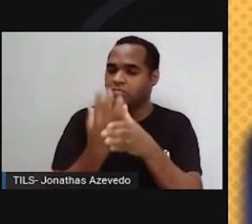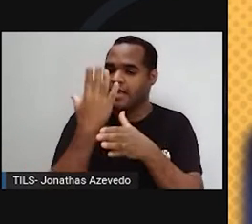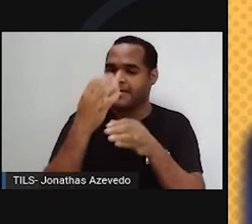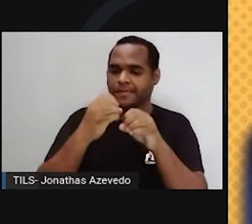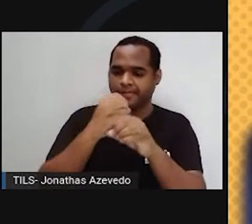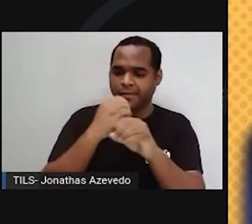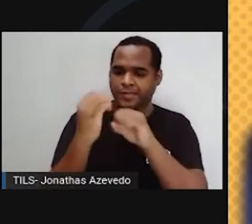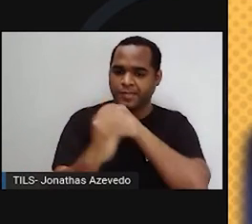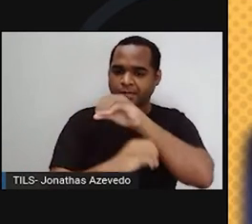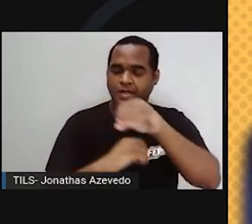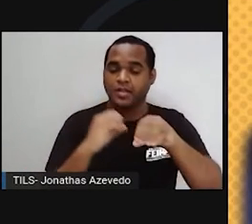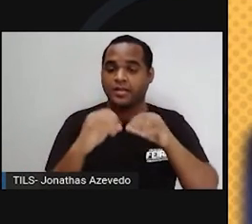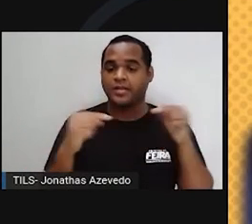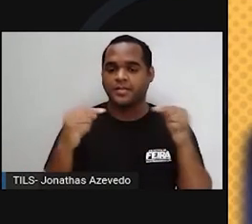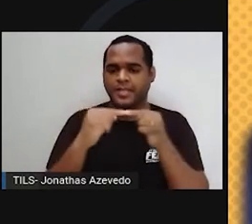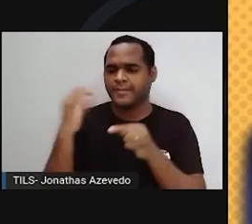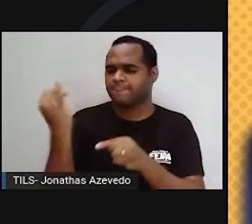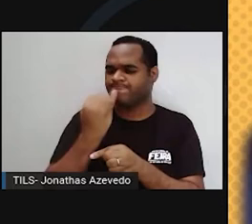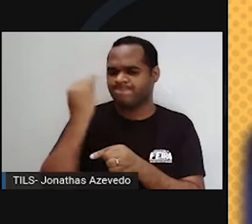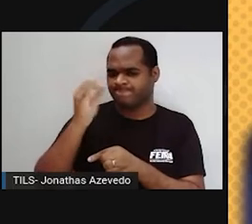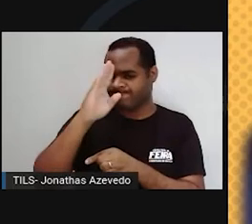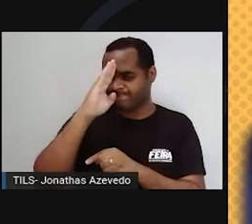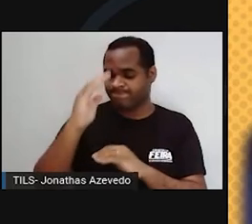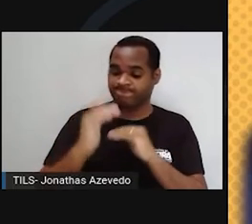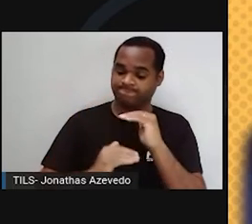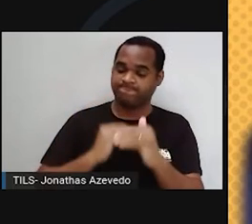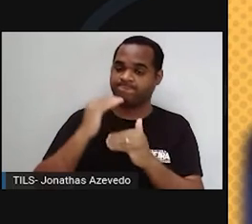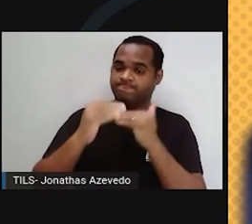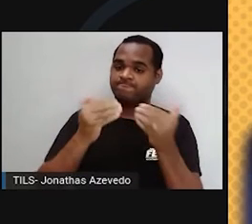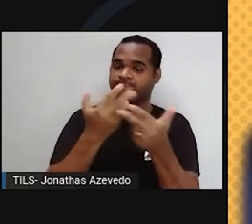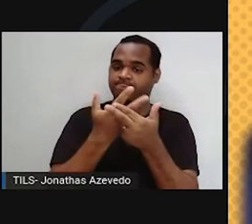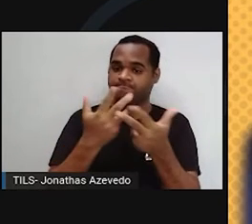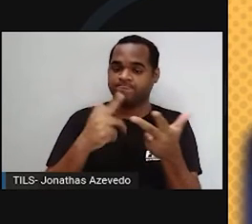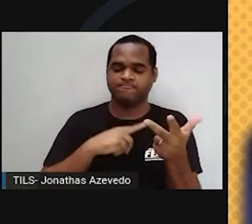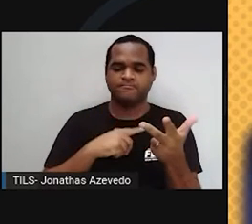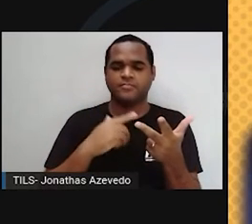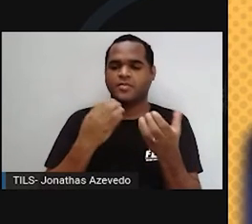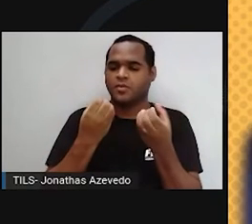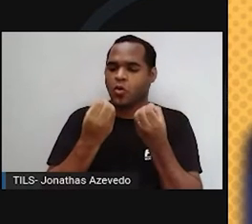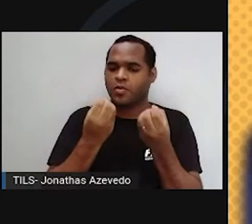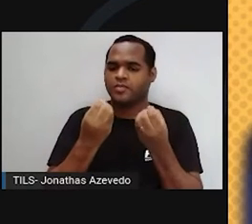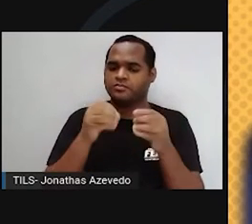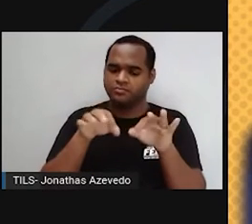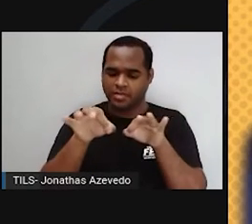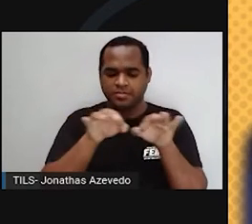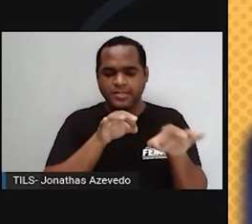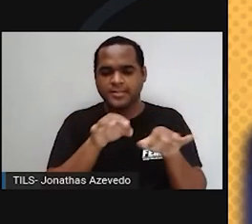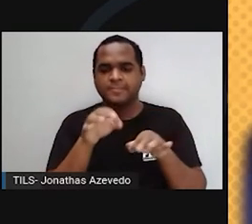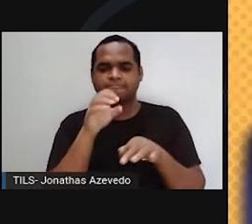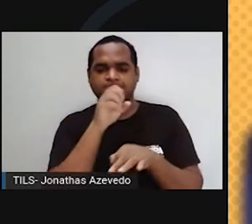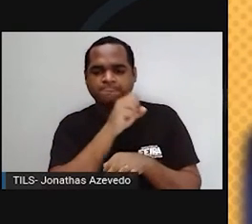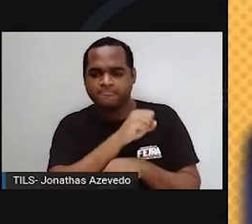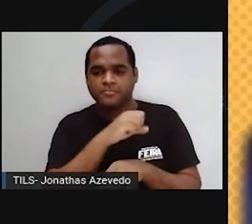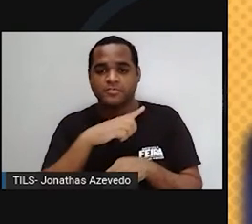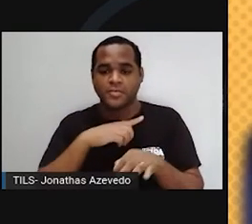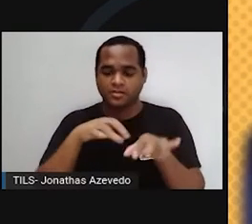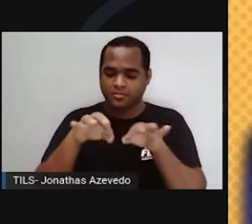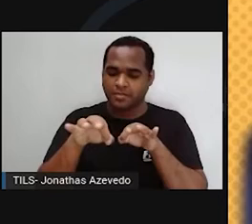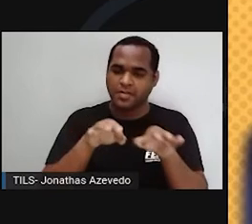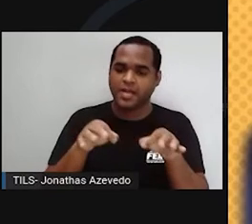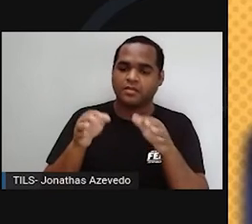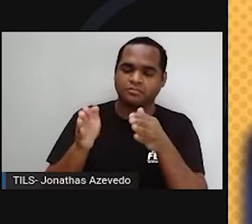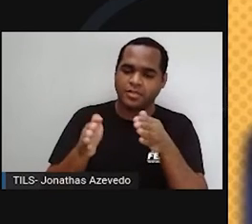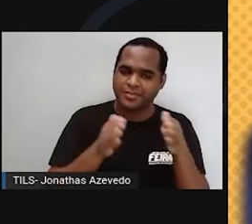foram fundamentais para o seu desenvolvimento e ocorreram de uma maneira muitíssimo rápida para os nossos padrões de medidas de tempo.